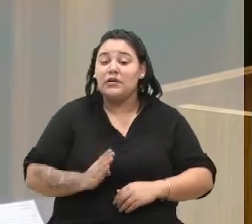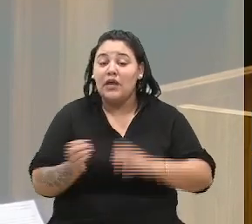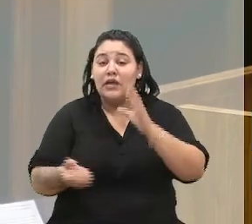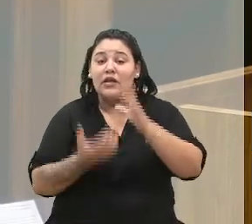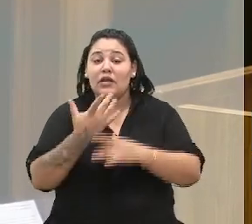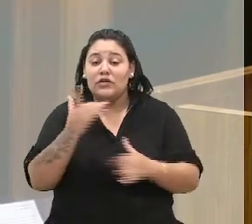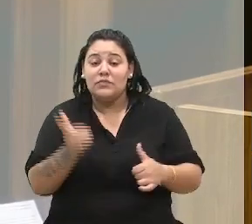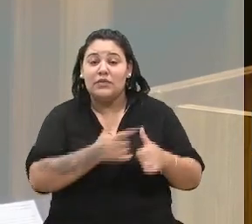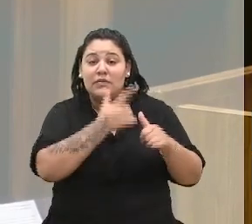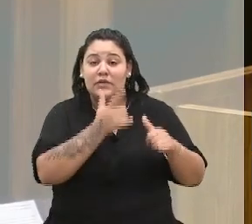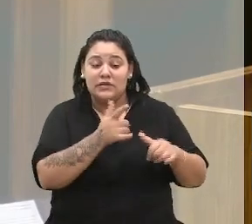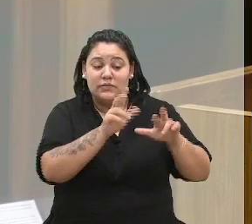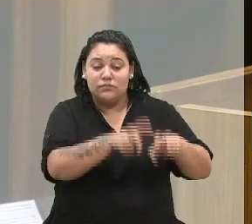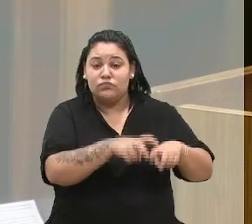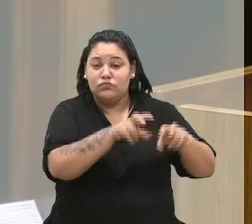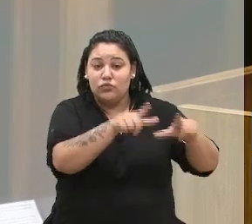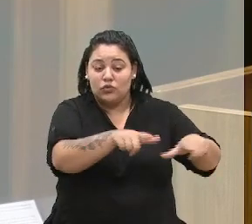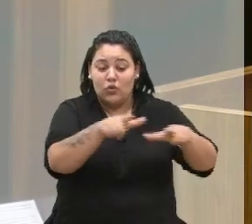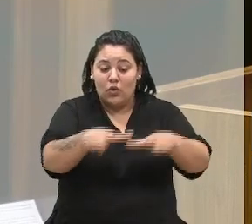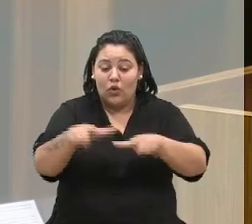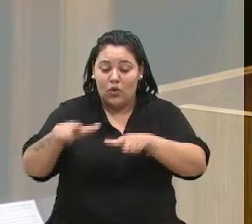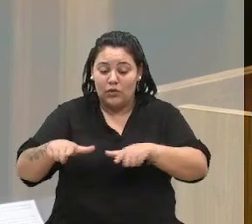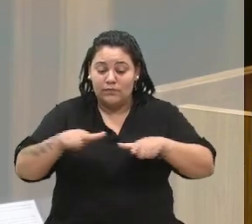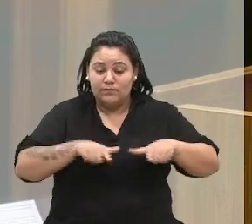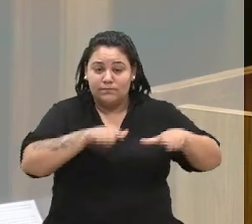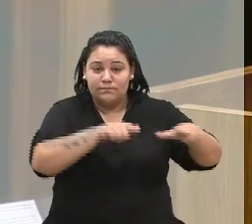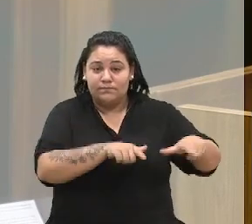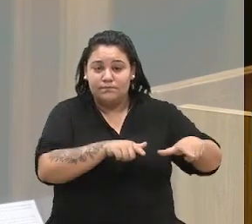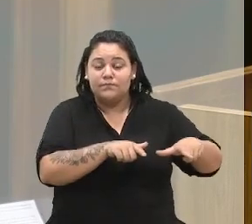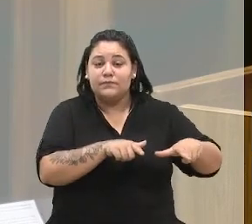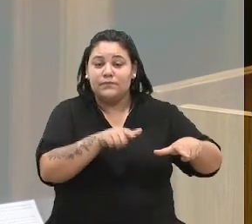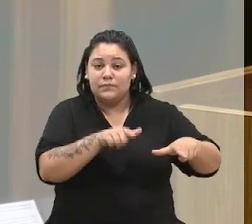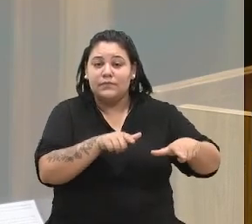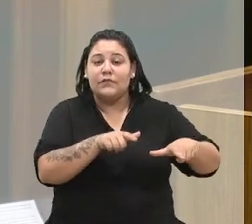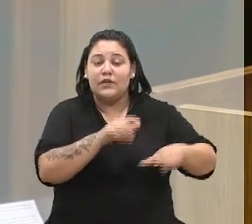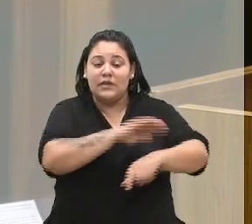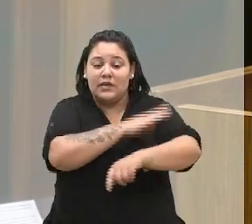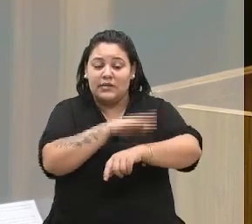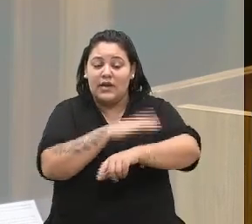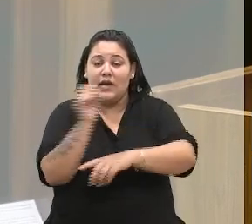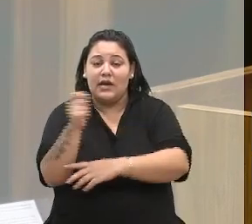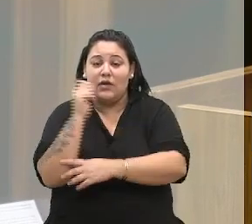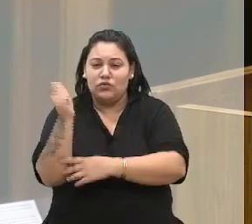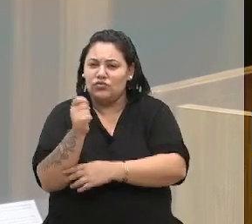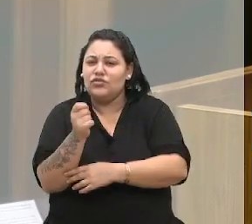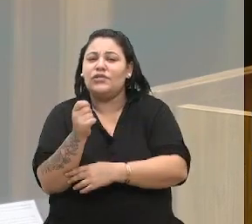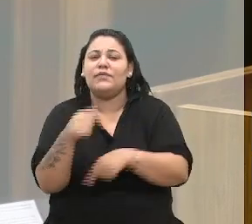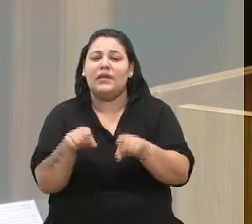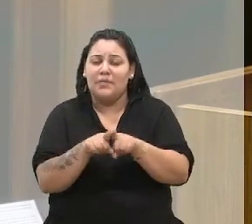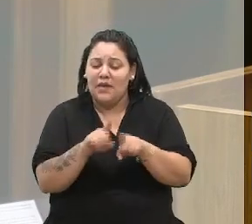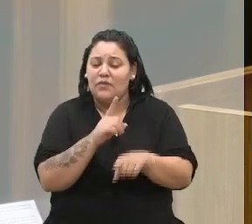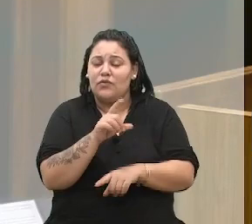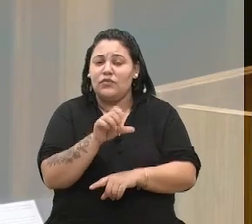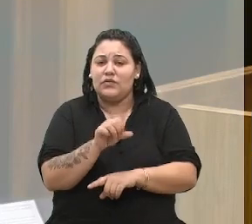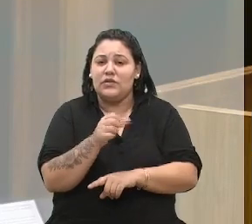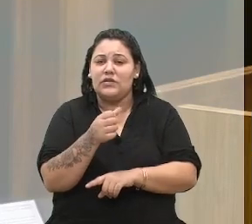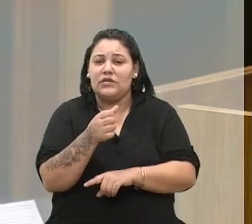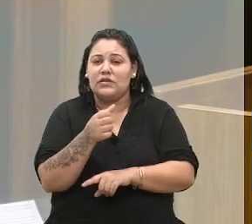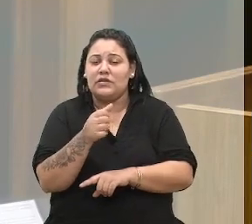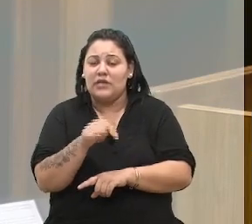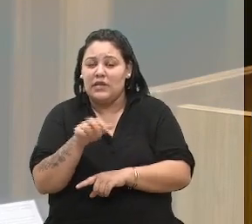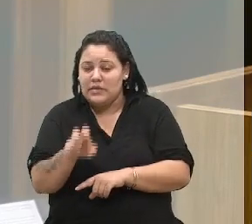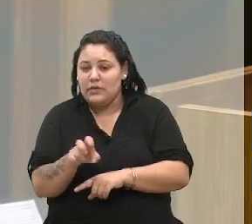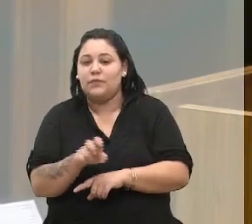primeiras colônias, fundadas em áreas rurais, como a Serra Gaúcha, em 1875. Estes italianos eram,